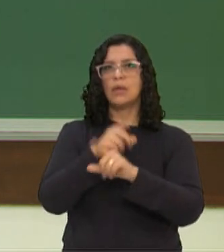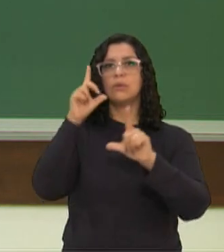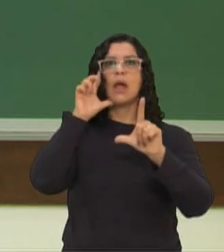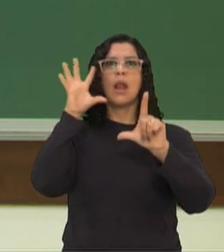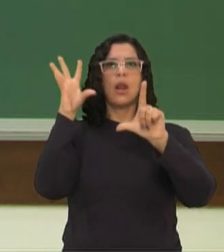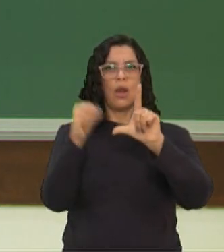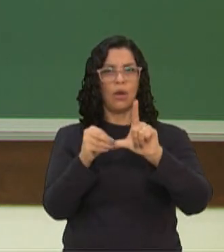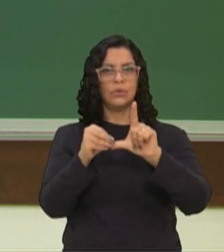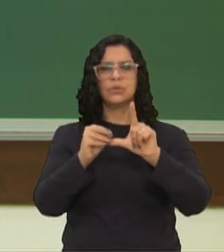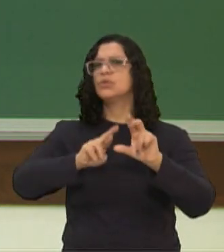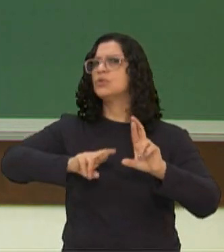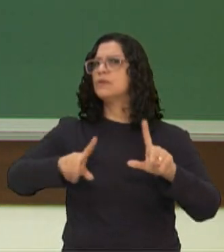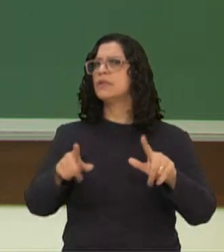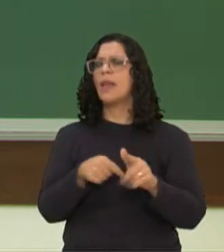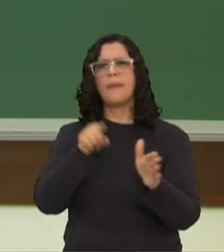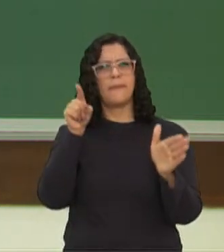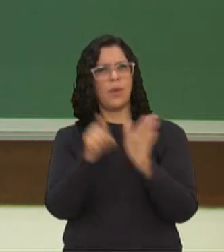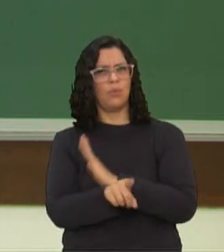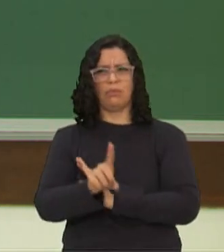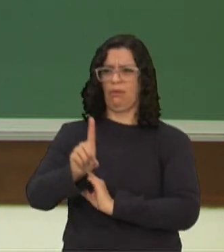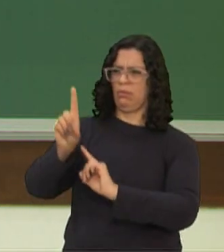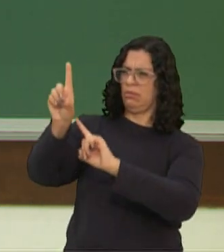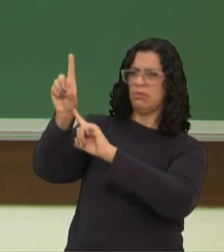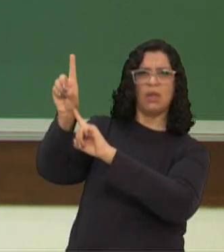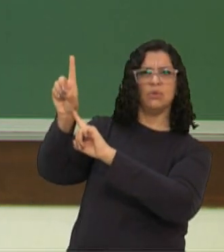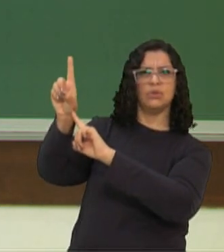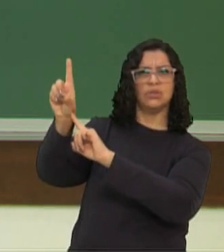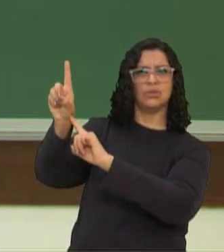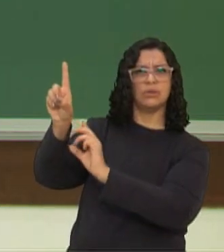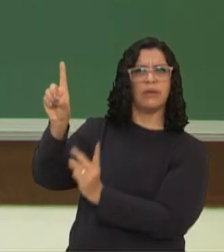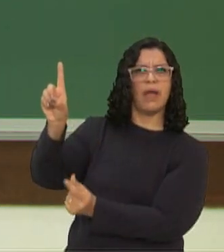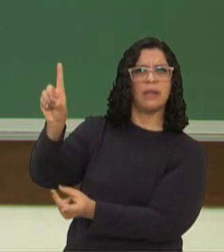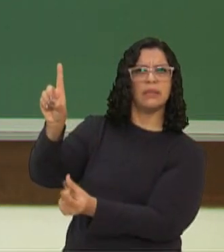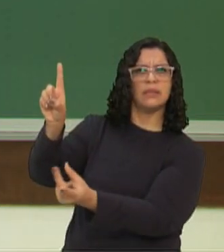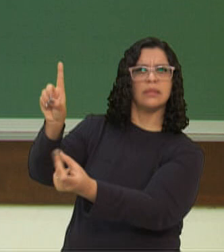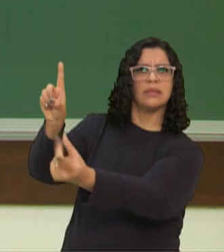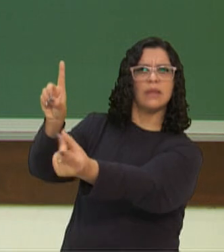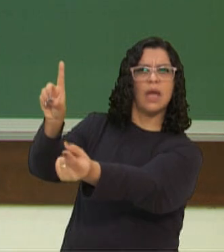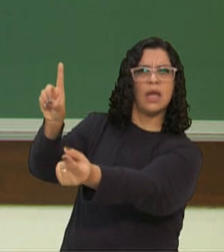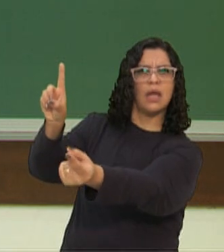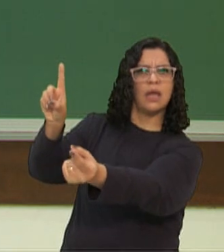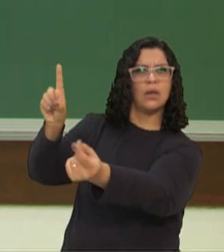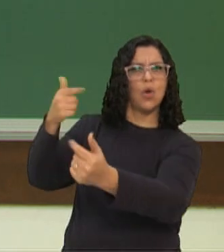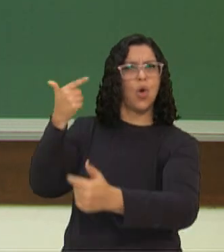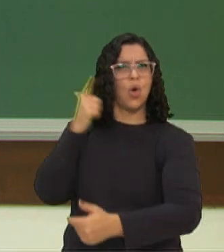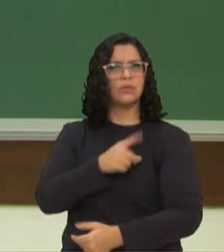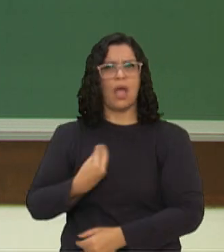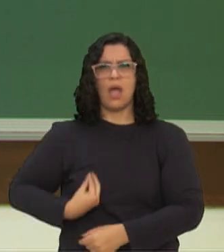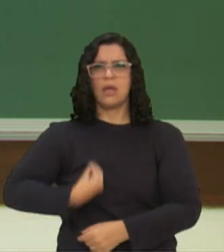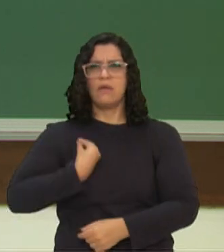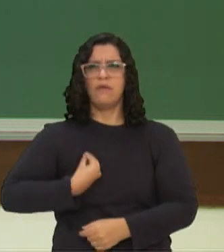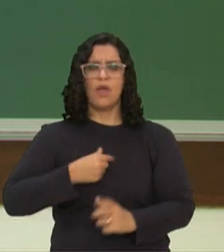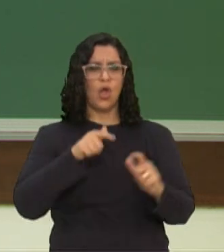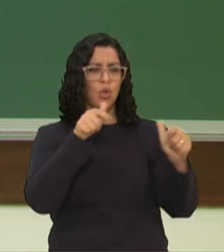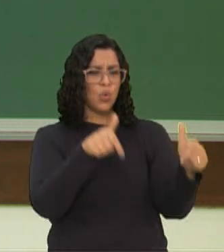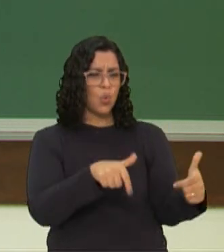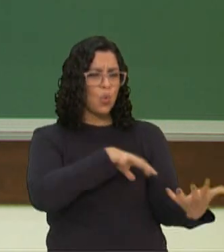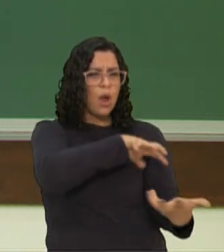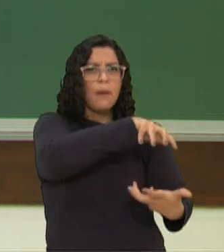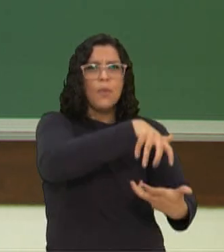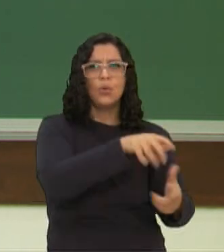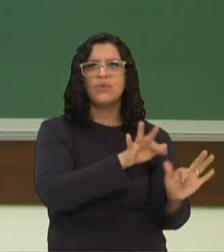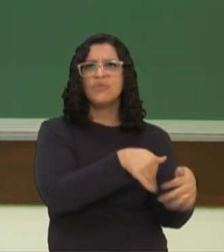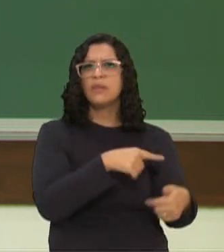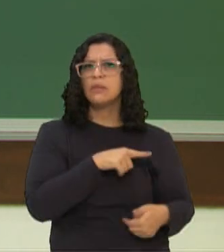lógica. Ele vai perguntar, como é que um Deus infinito pode caber num universo finito? Se Deus